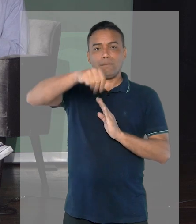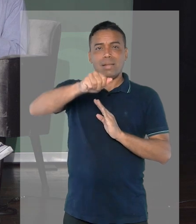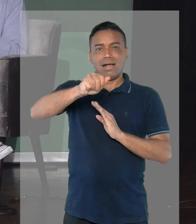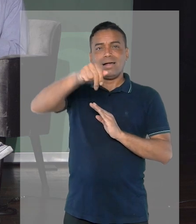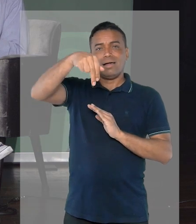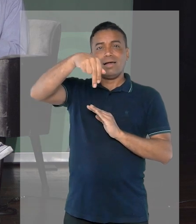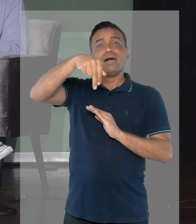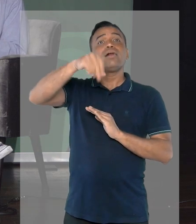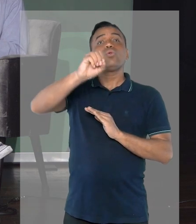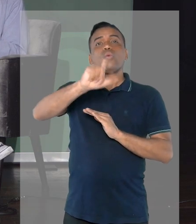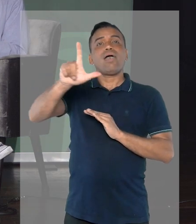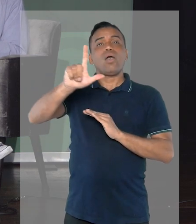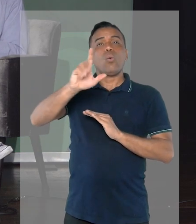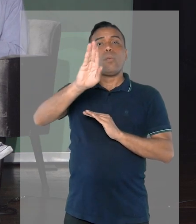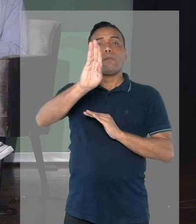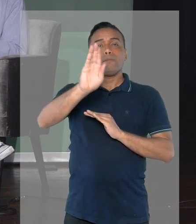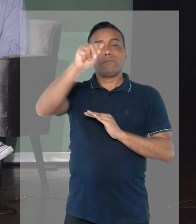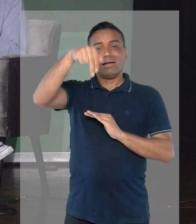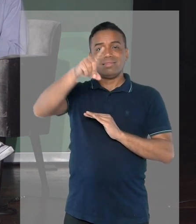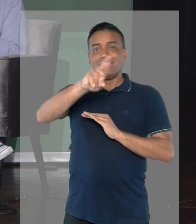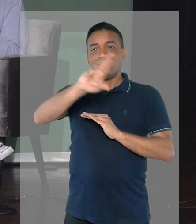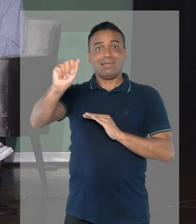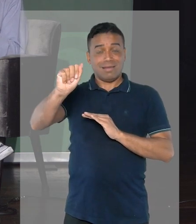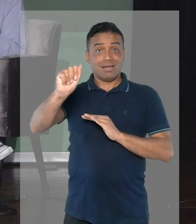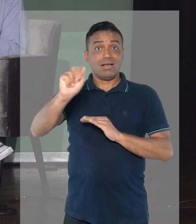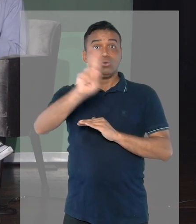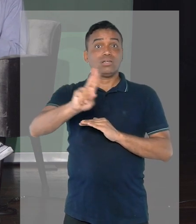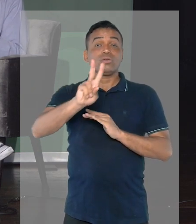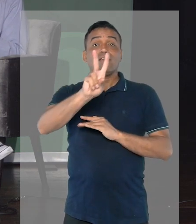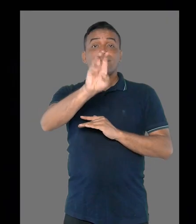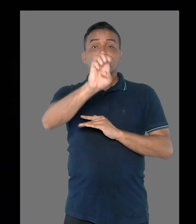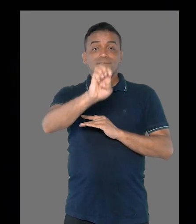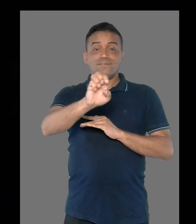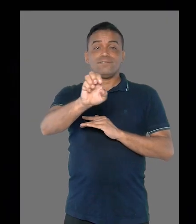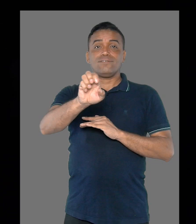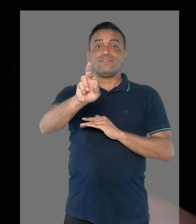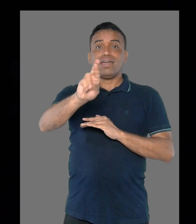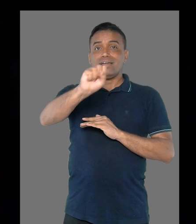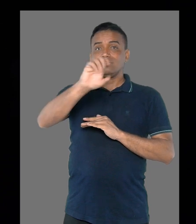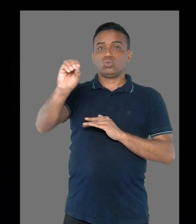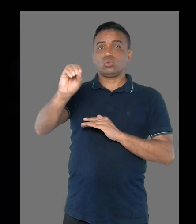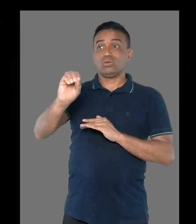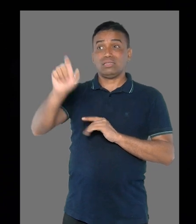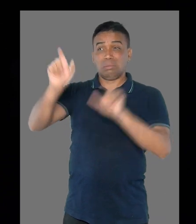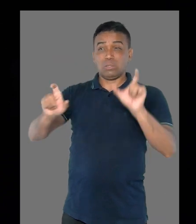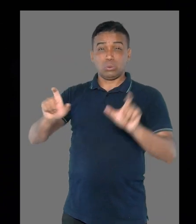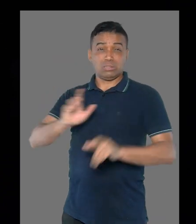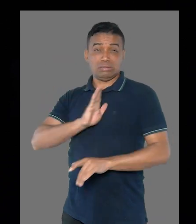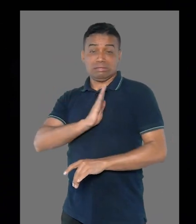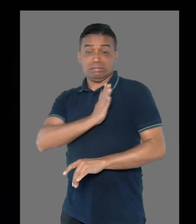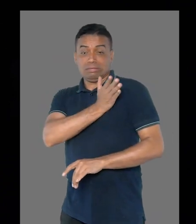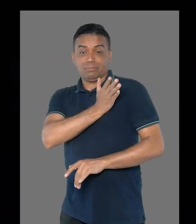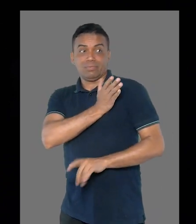Bandeira. Eu escrevi o ensaio sobre Manuel Bandeira em verso, para horror de muita gente e para alegria